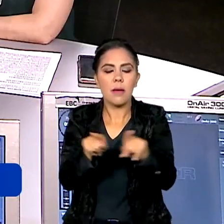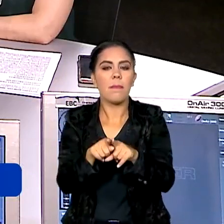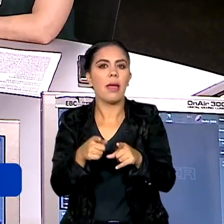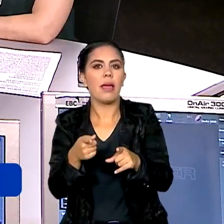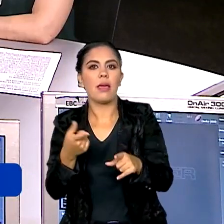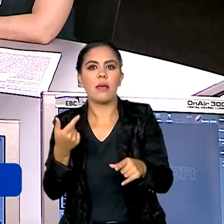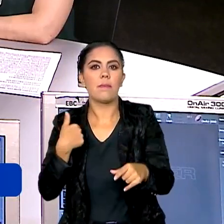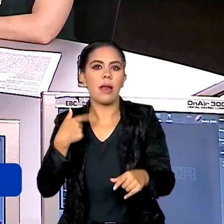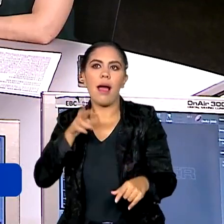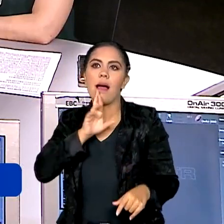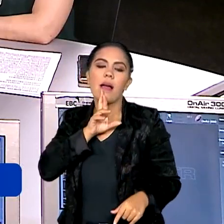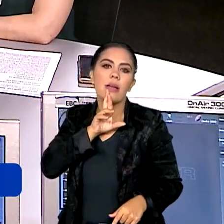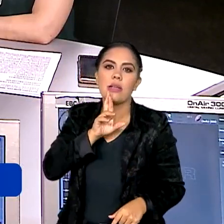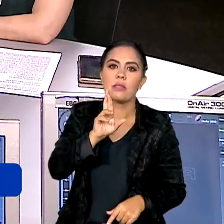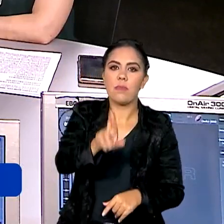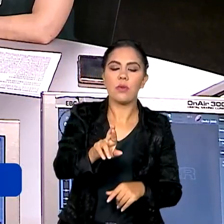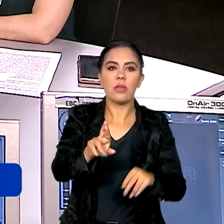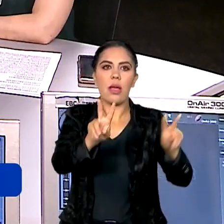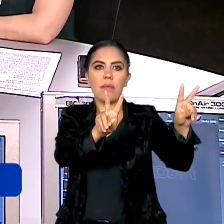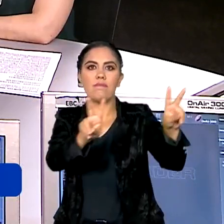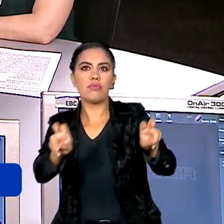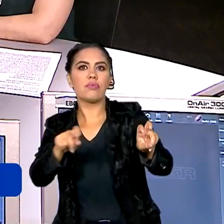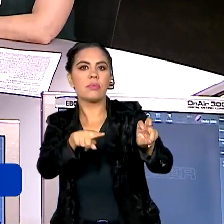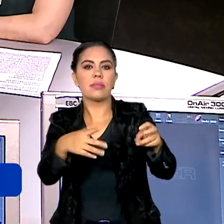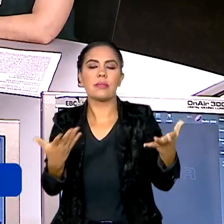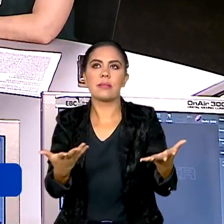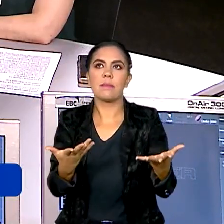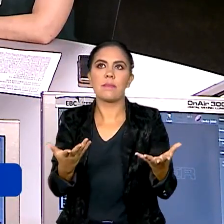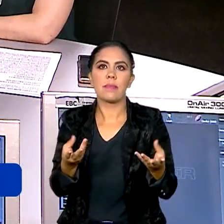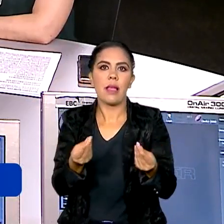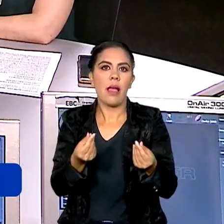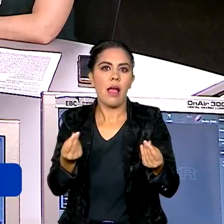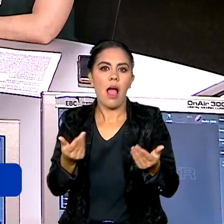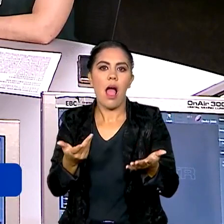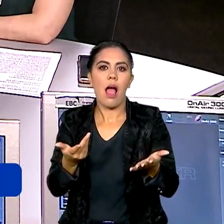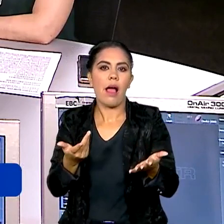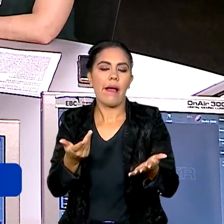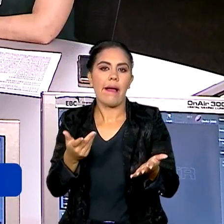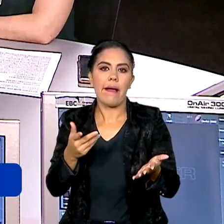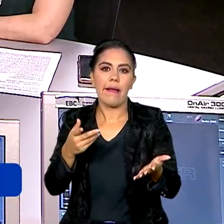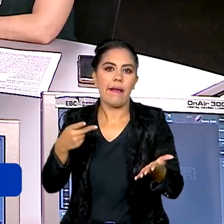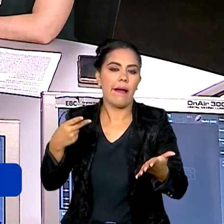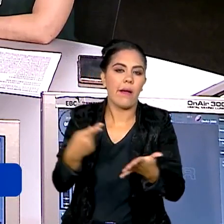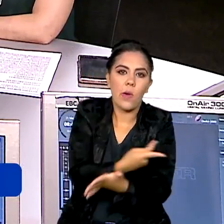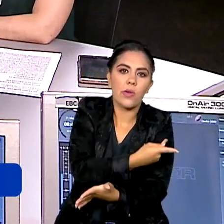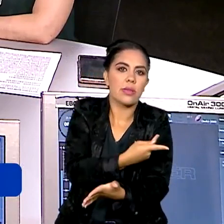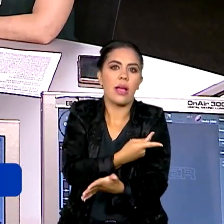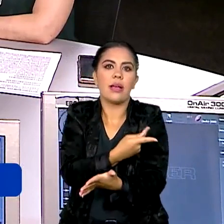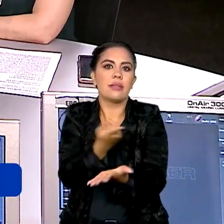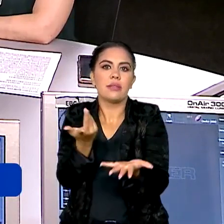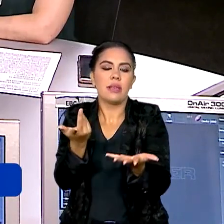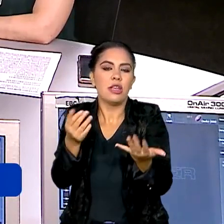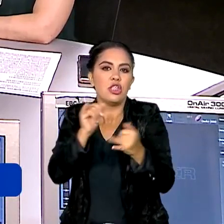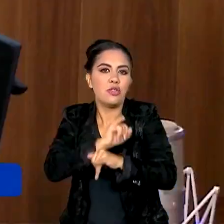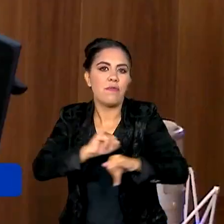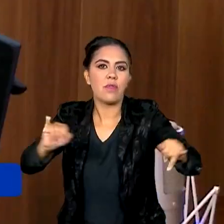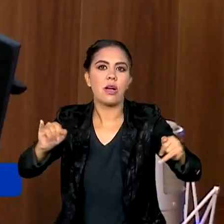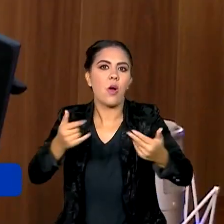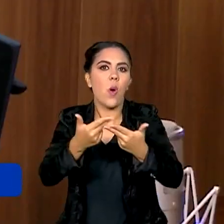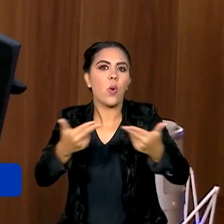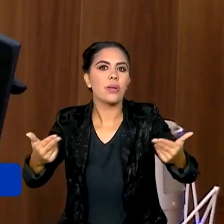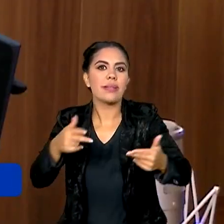responder uma questão, você acaba permitindo ou divulgando coisas que não está